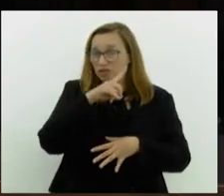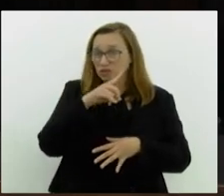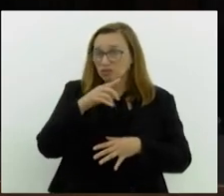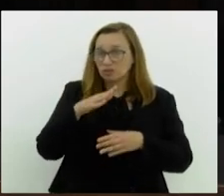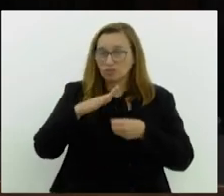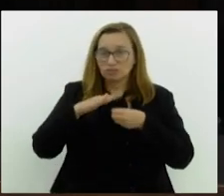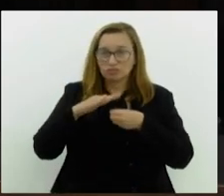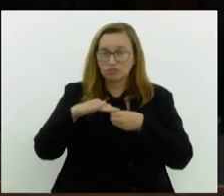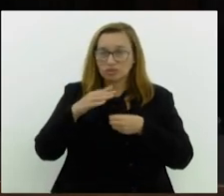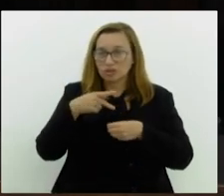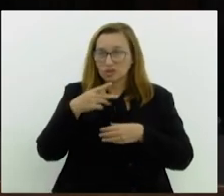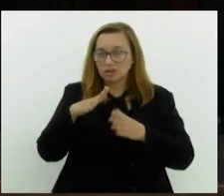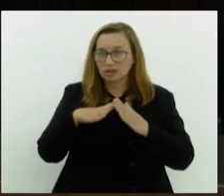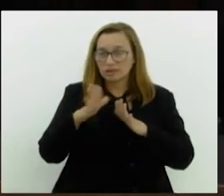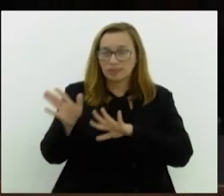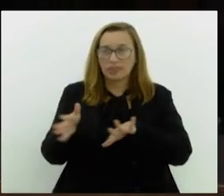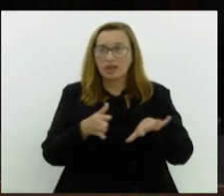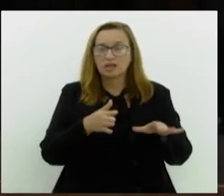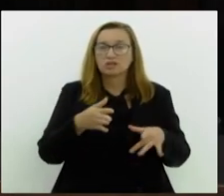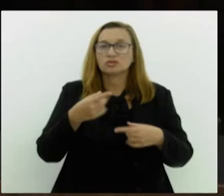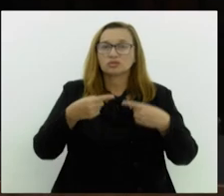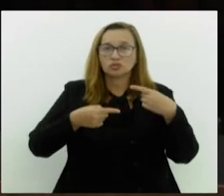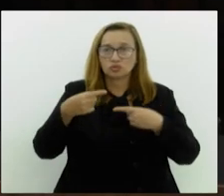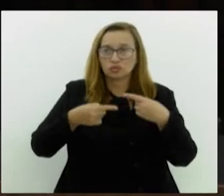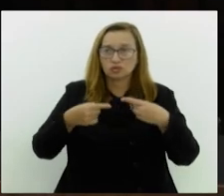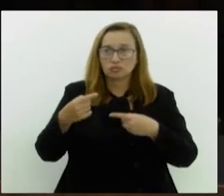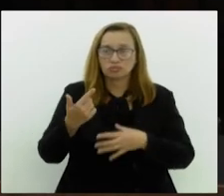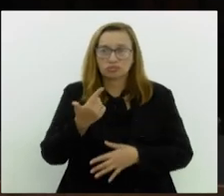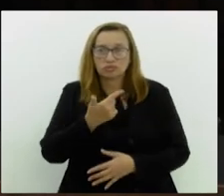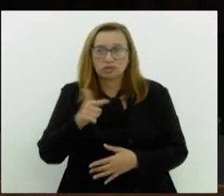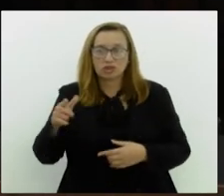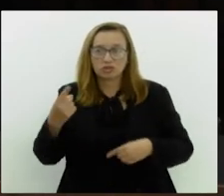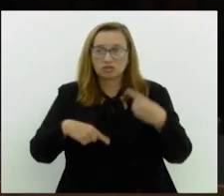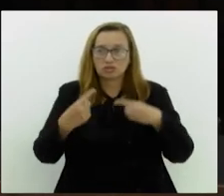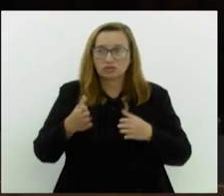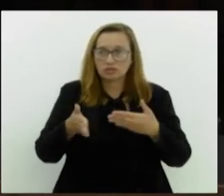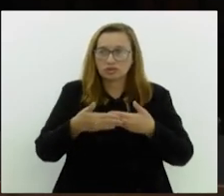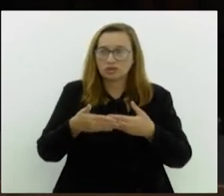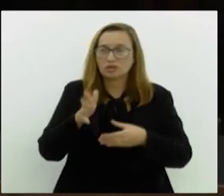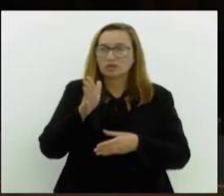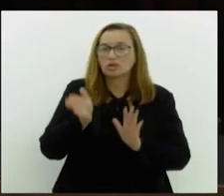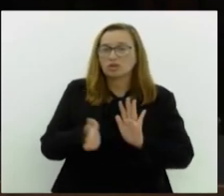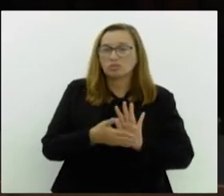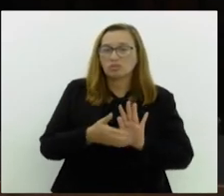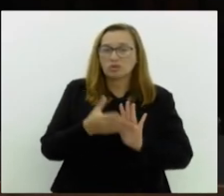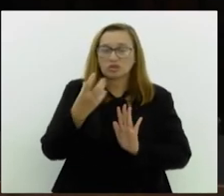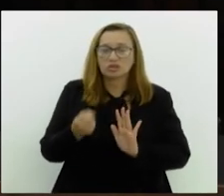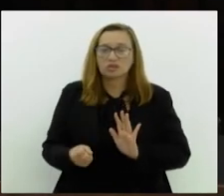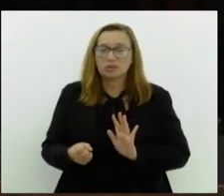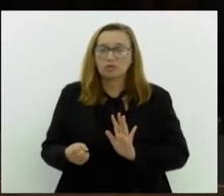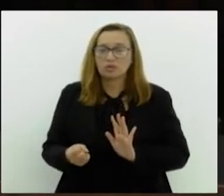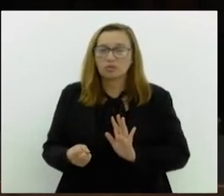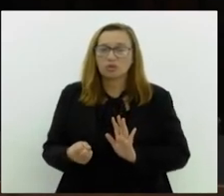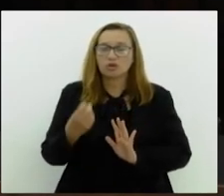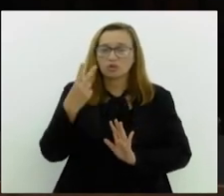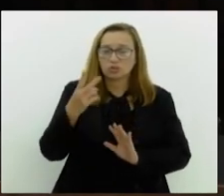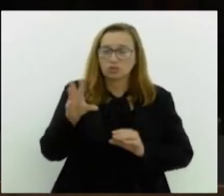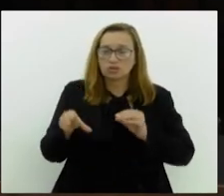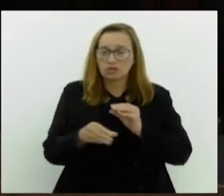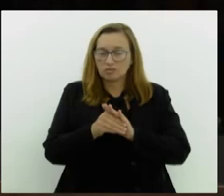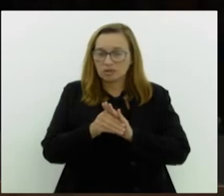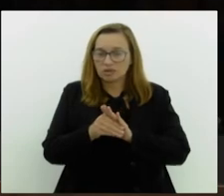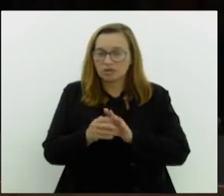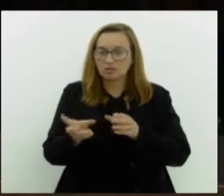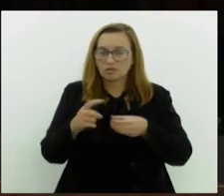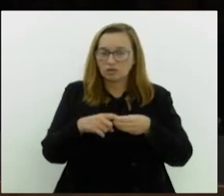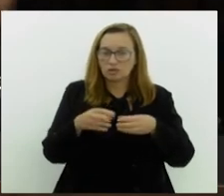Com os pareceres emitidos em discussão, não havendo que querer discutir, encerrada a discussão, a presente proposta recebeu duas